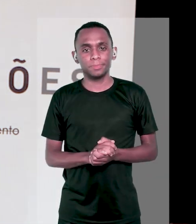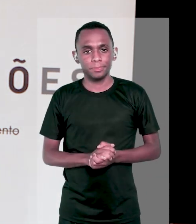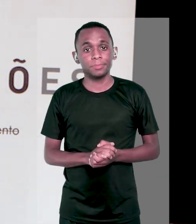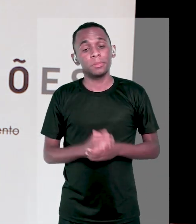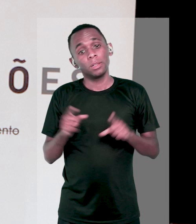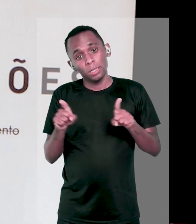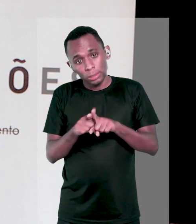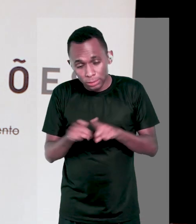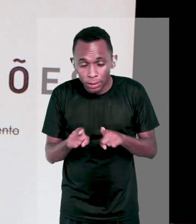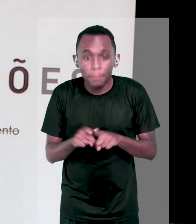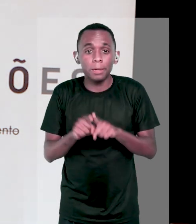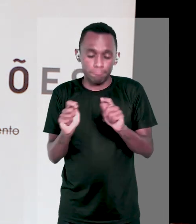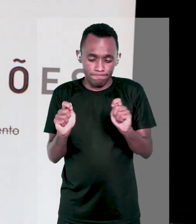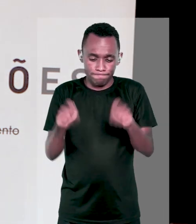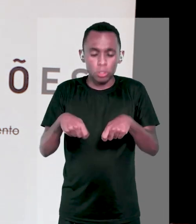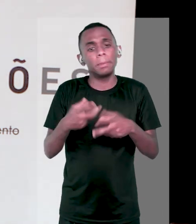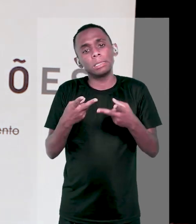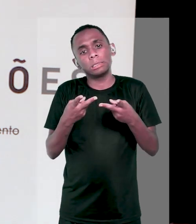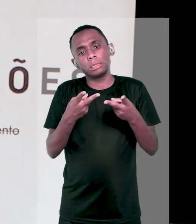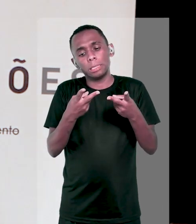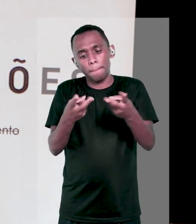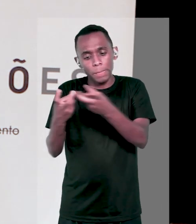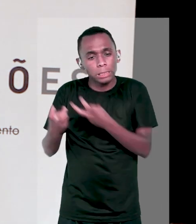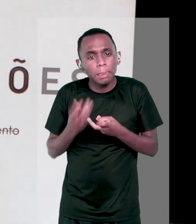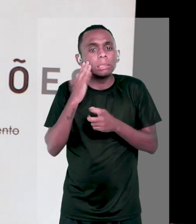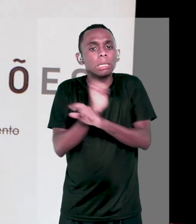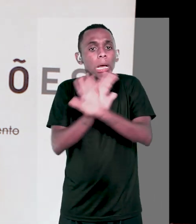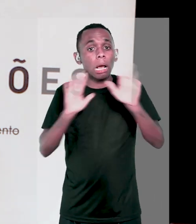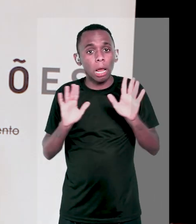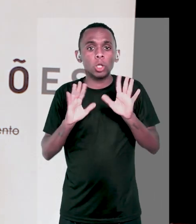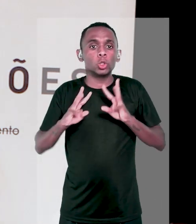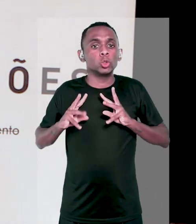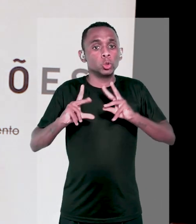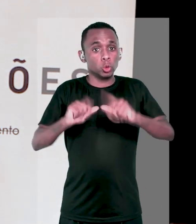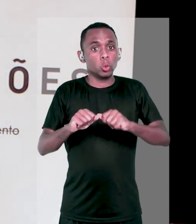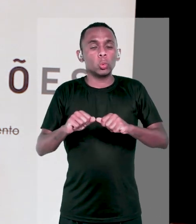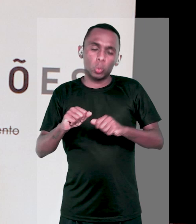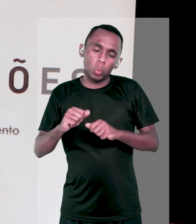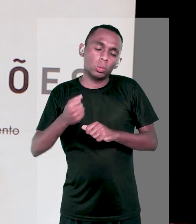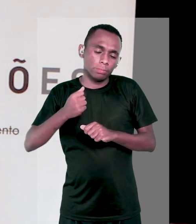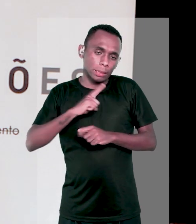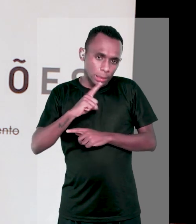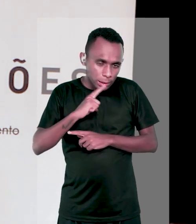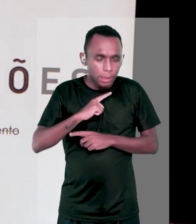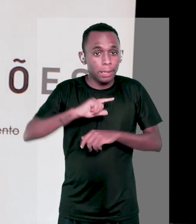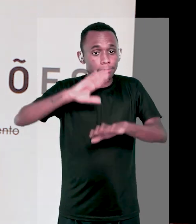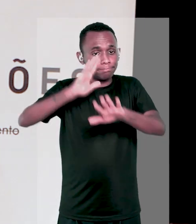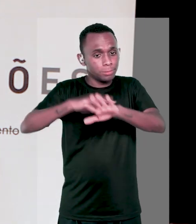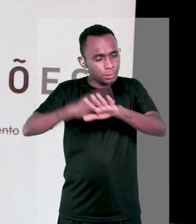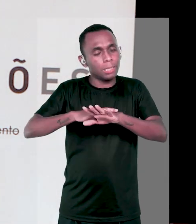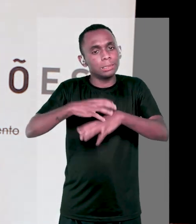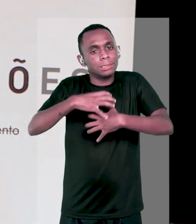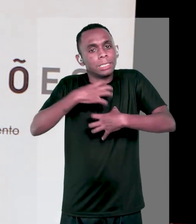falando seguindo o pensamento do Valéry aqui assim se a sensibilidade funda o processo de criação artística